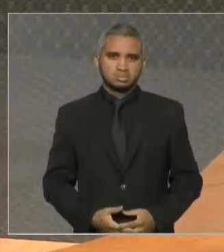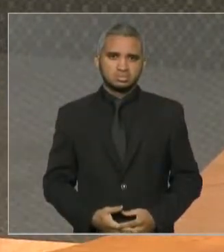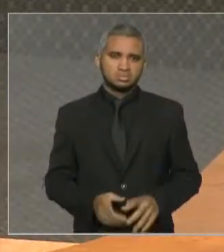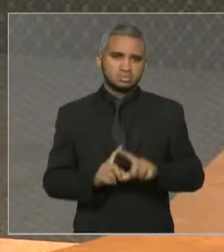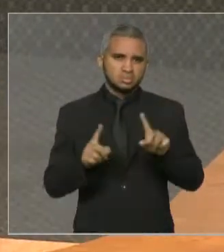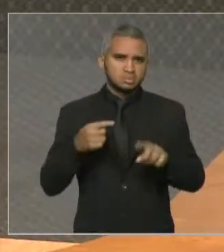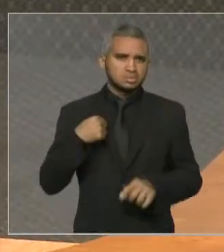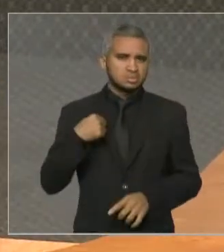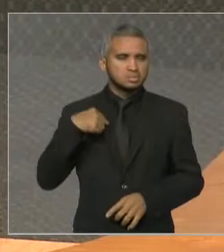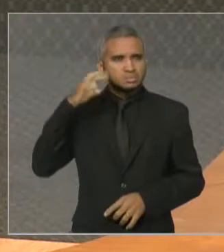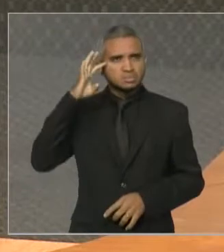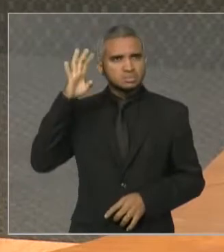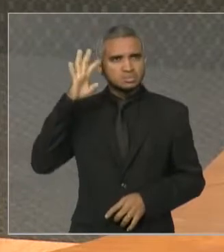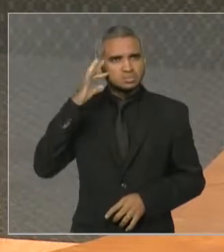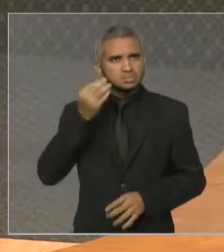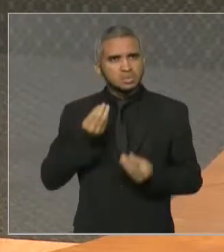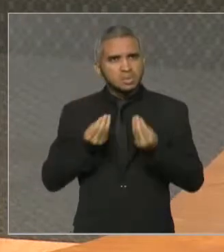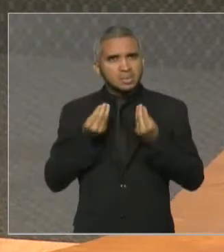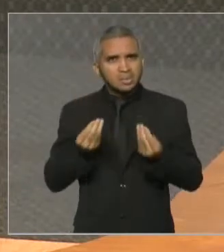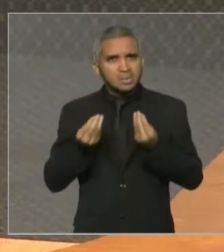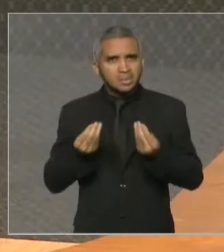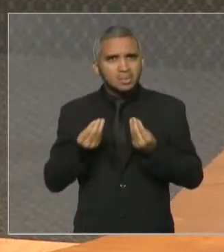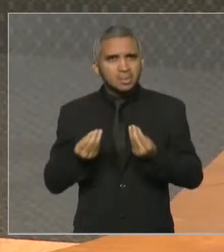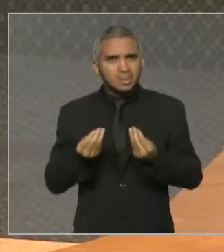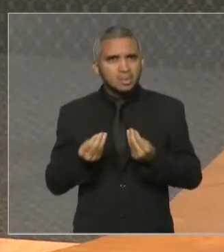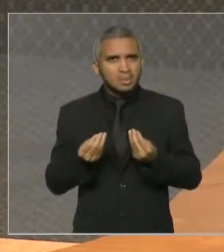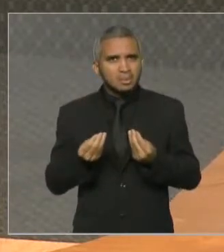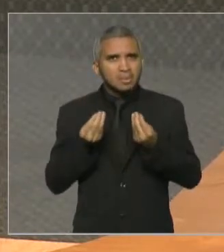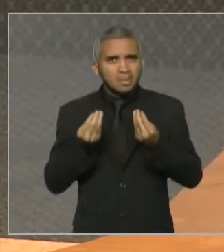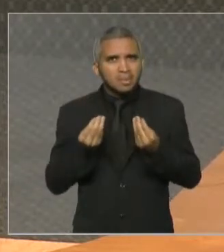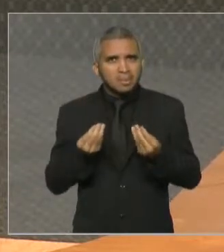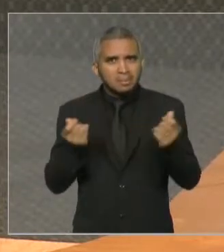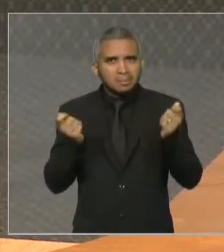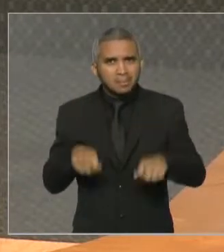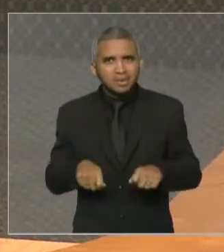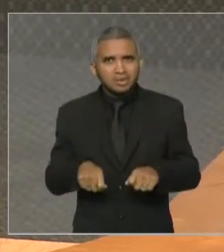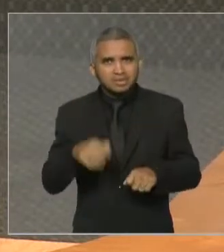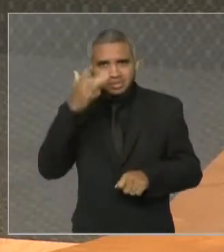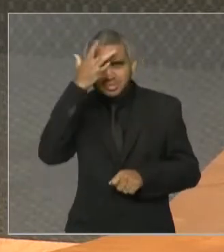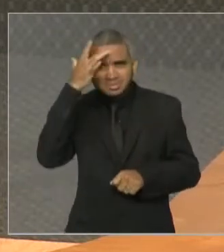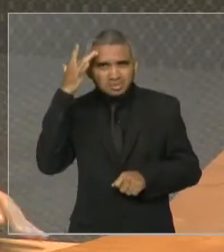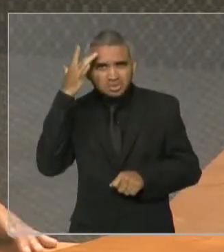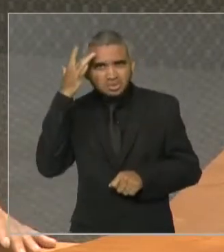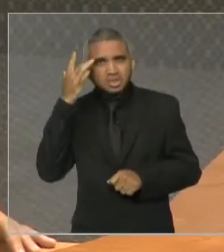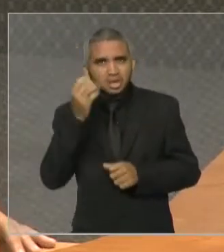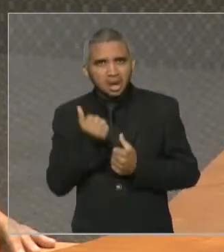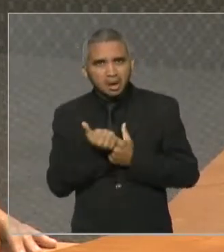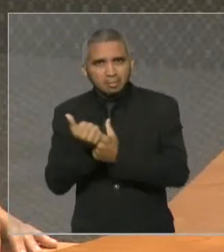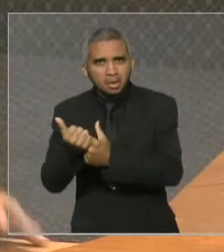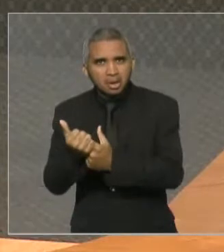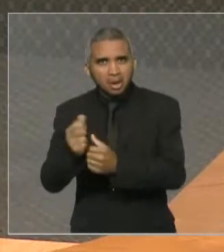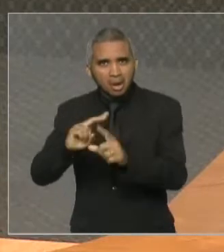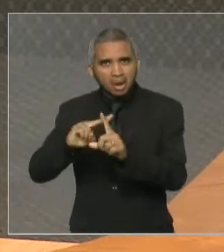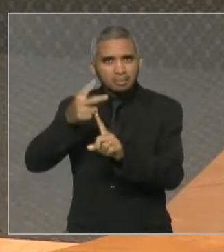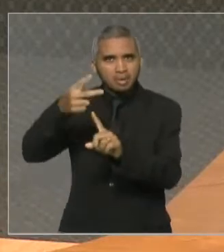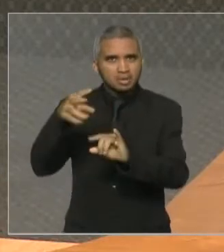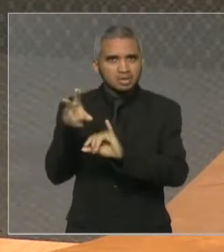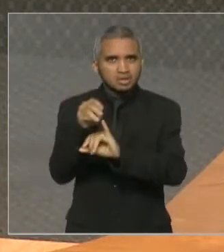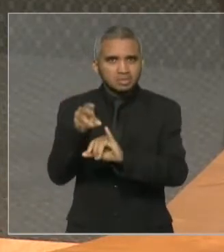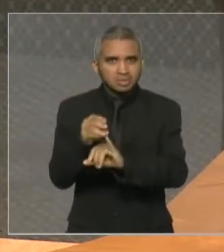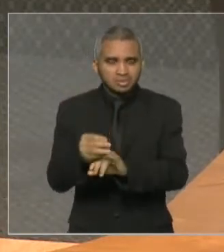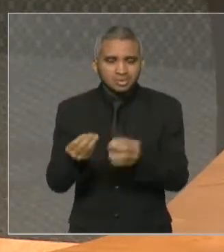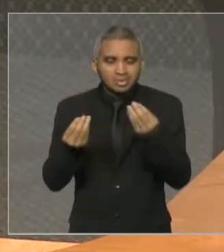pode uma pessoa ser a favor do aumento de impostos? E mais